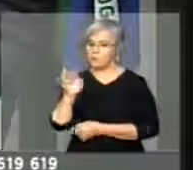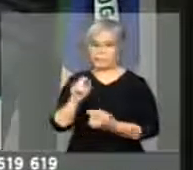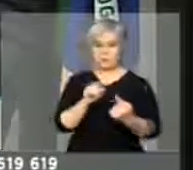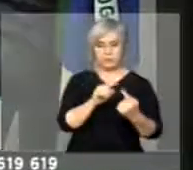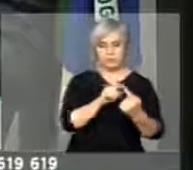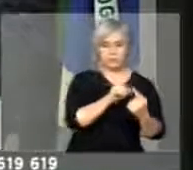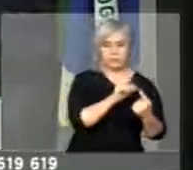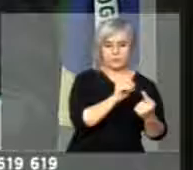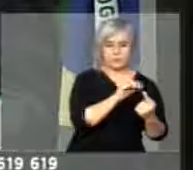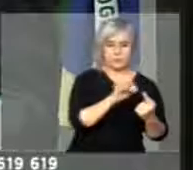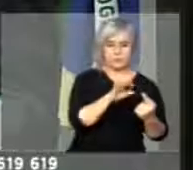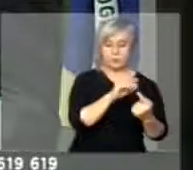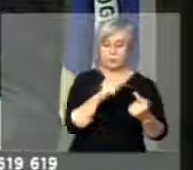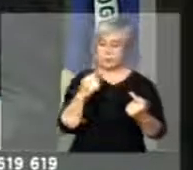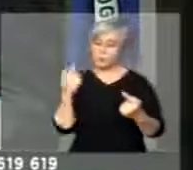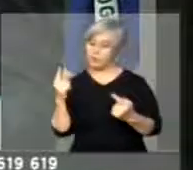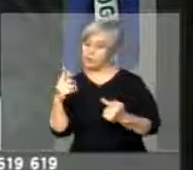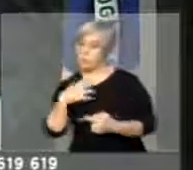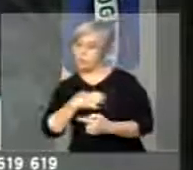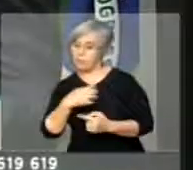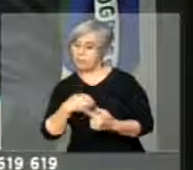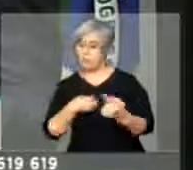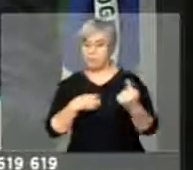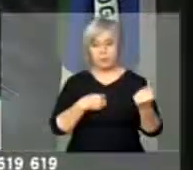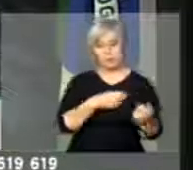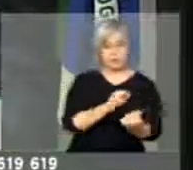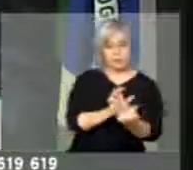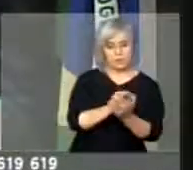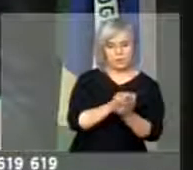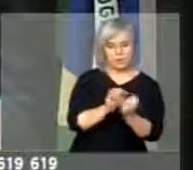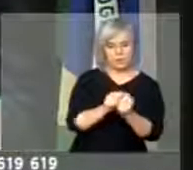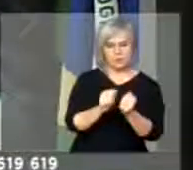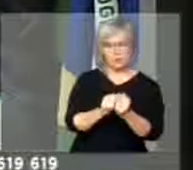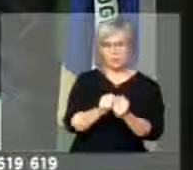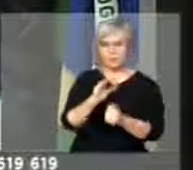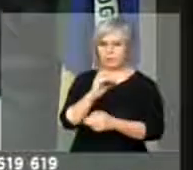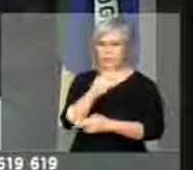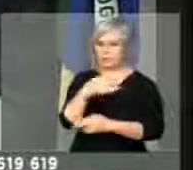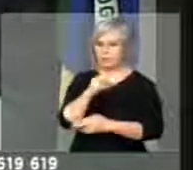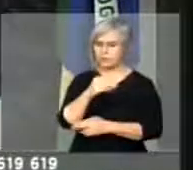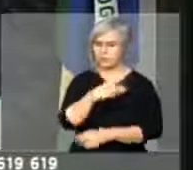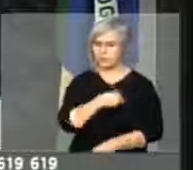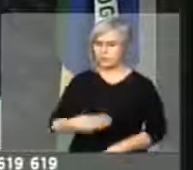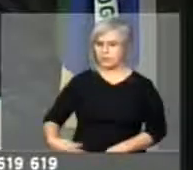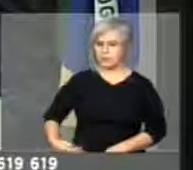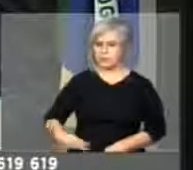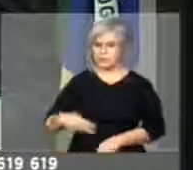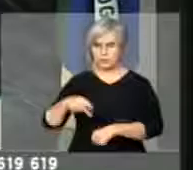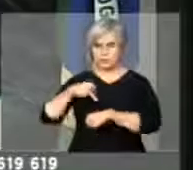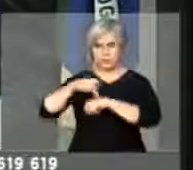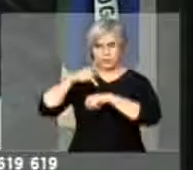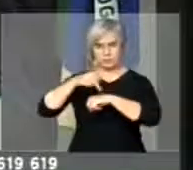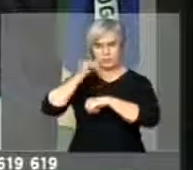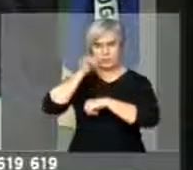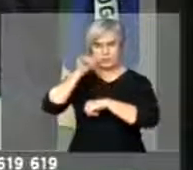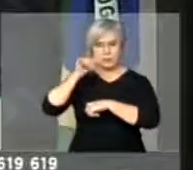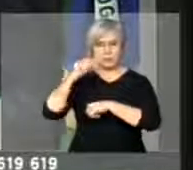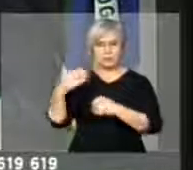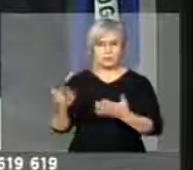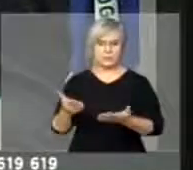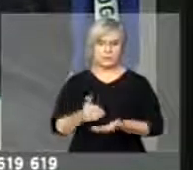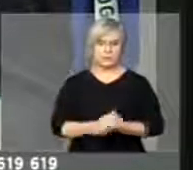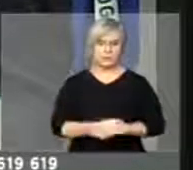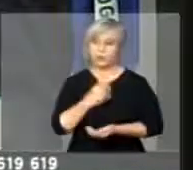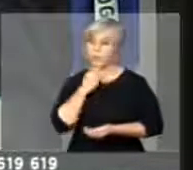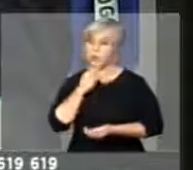e outro por Pernambuco, tinham sido ministros das Minas e Energia e, portanto, dominavam a matéria mais do que os outros.